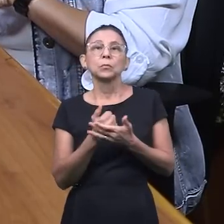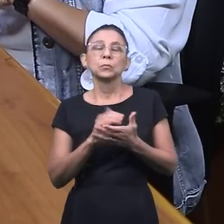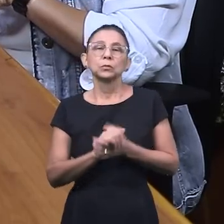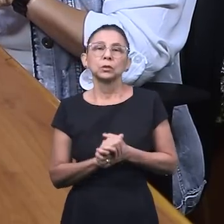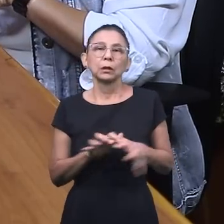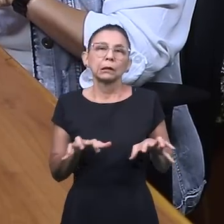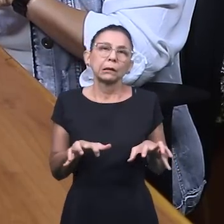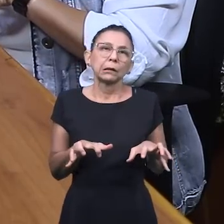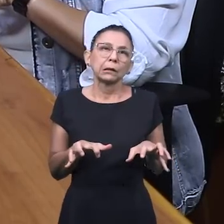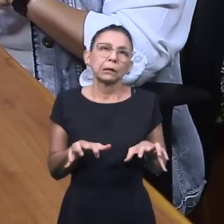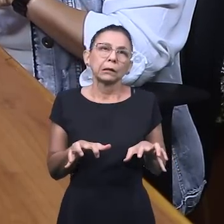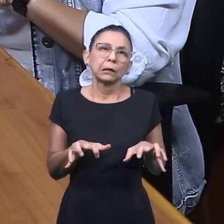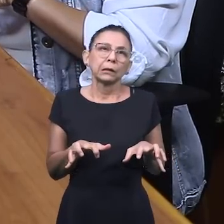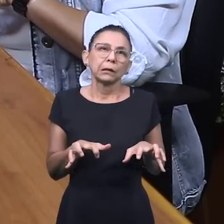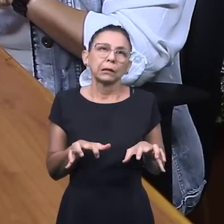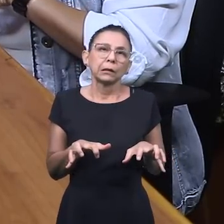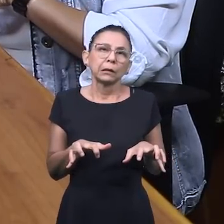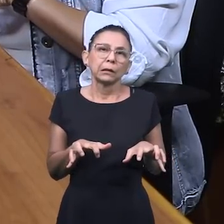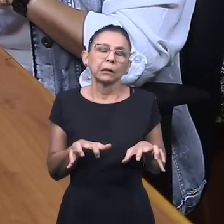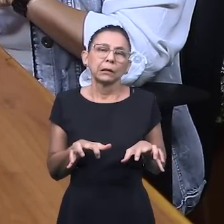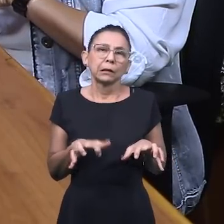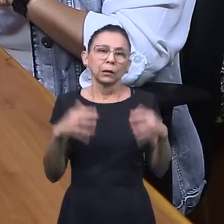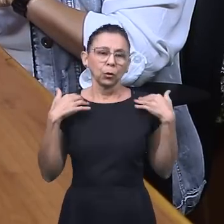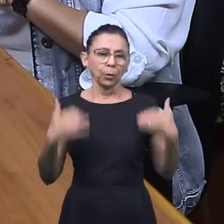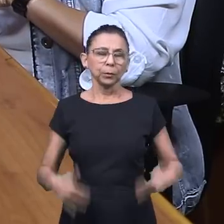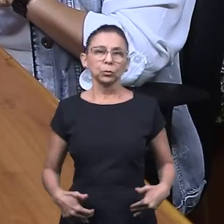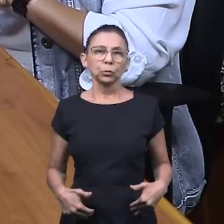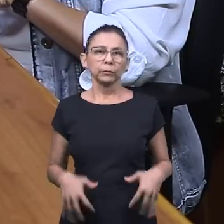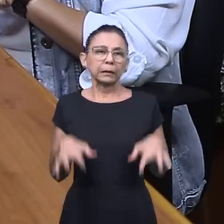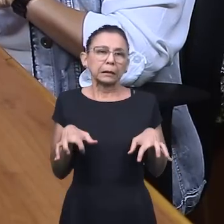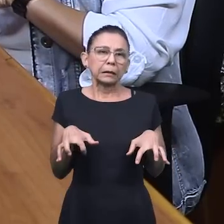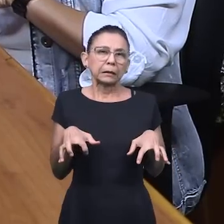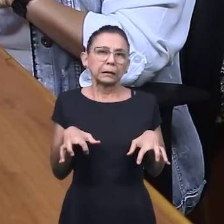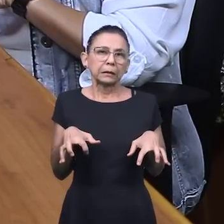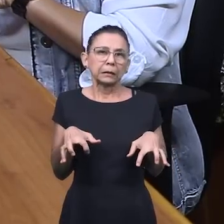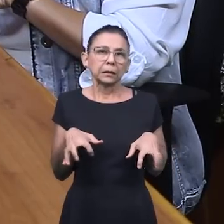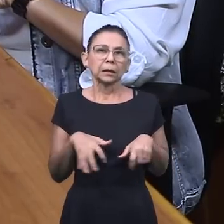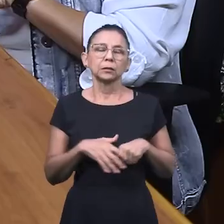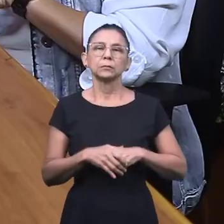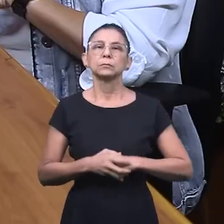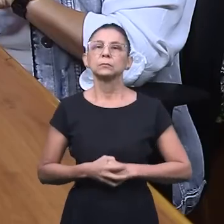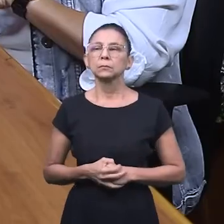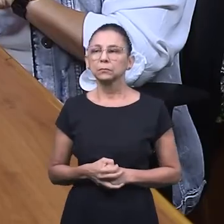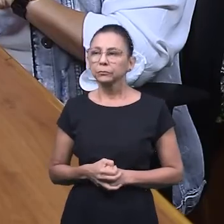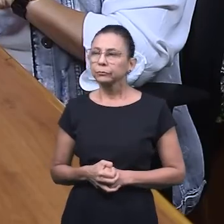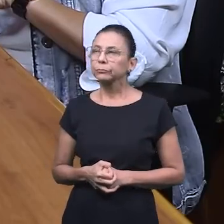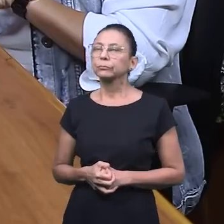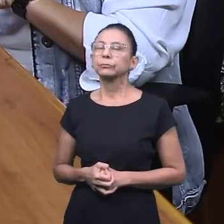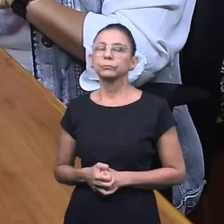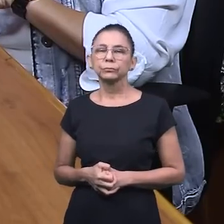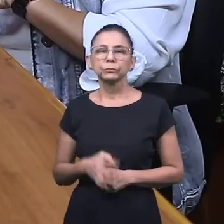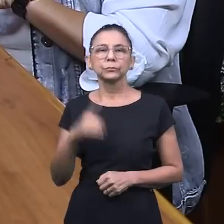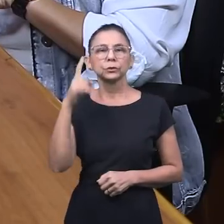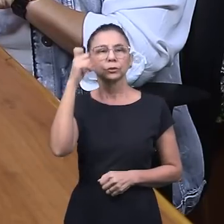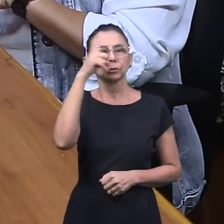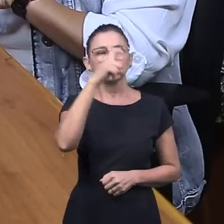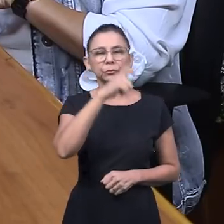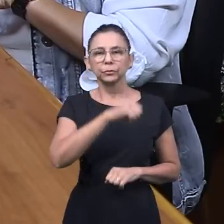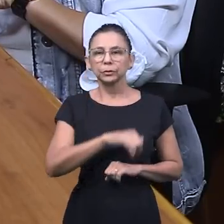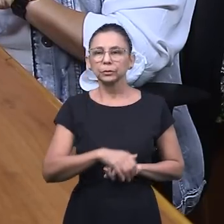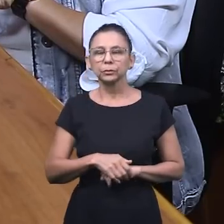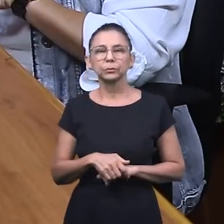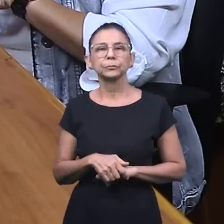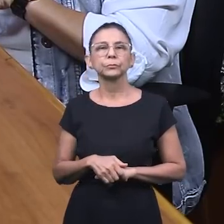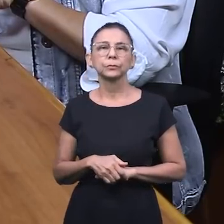causar paralisia, poderia causar todos... É como se nós voltássemos ao momento da queda. Poderia causar